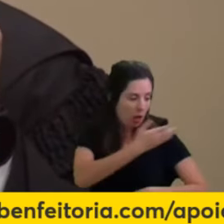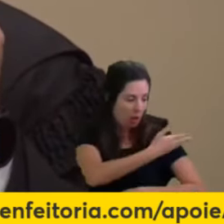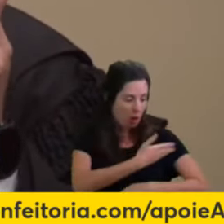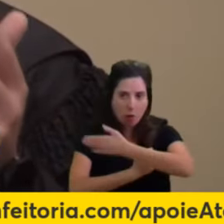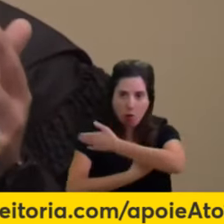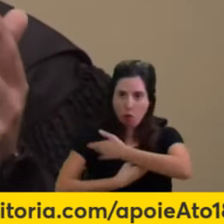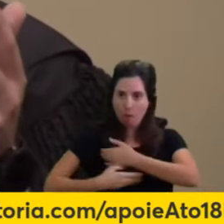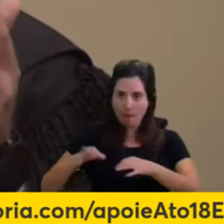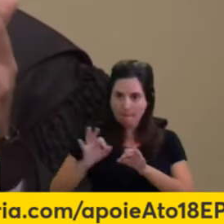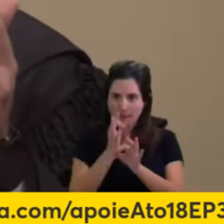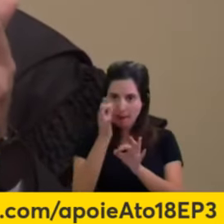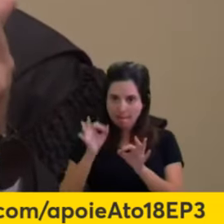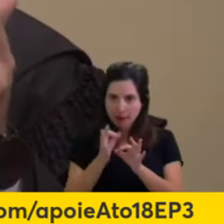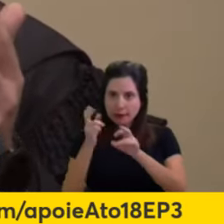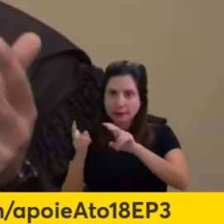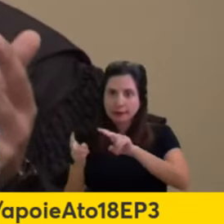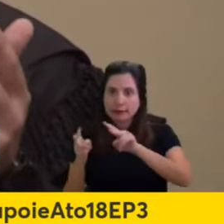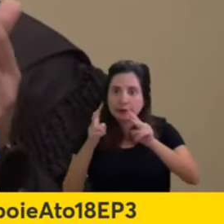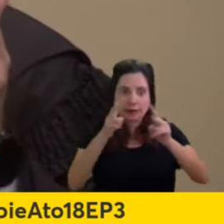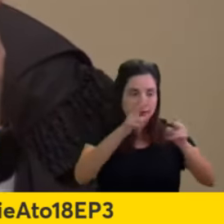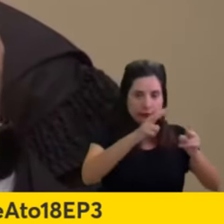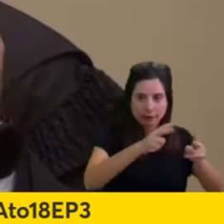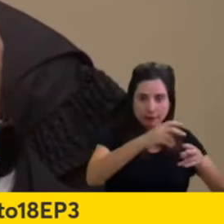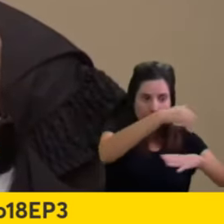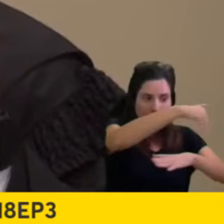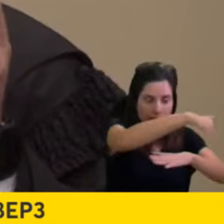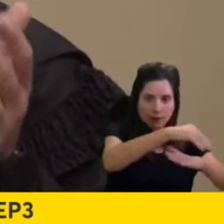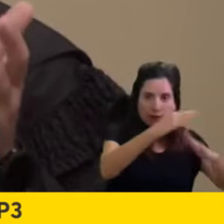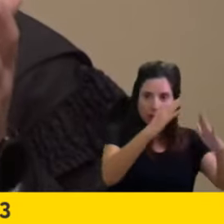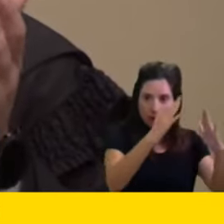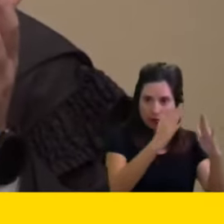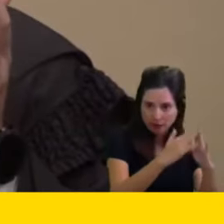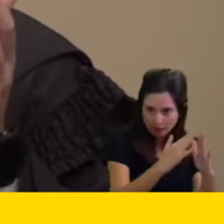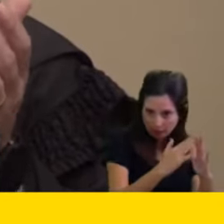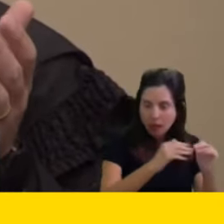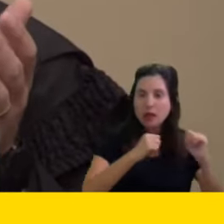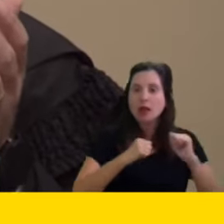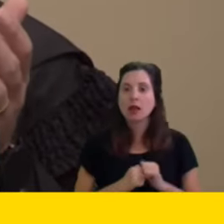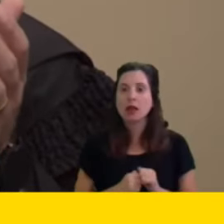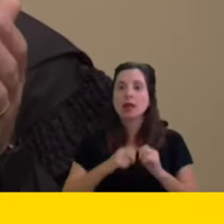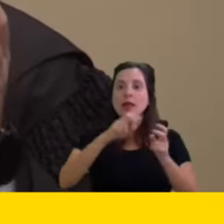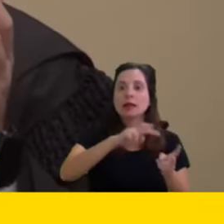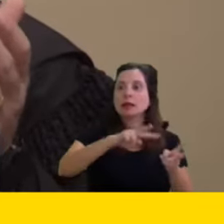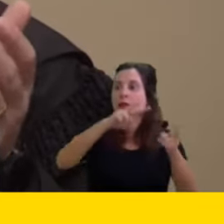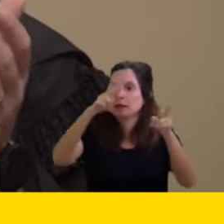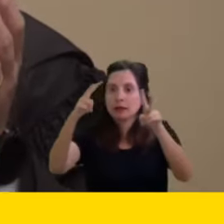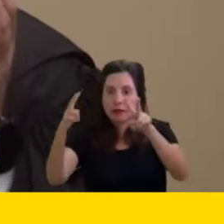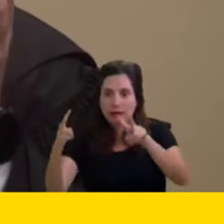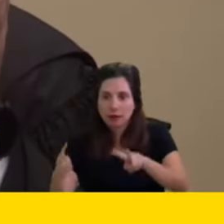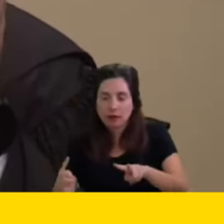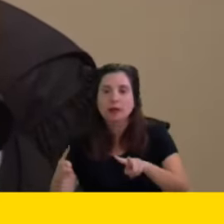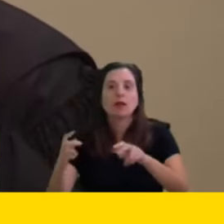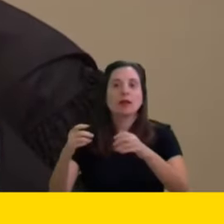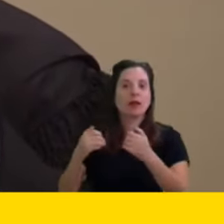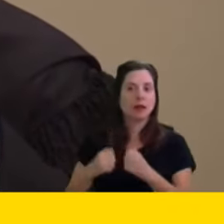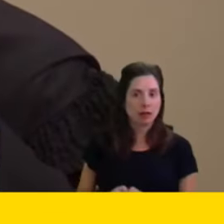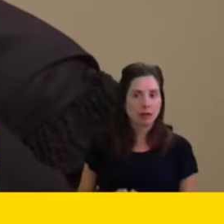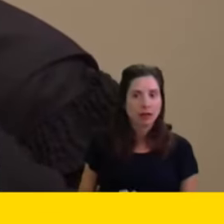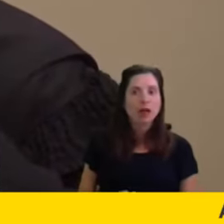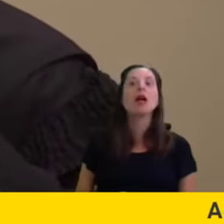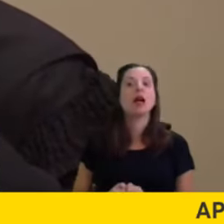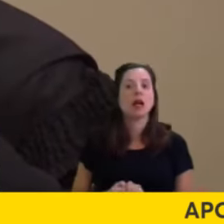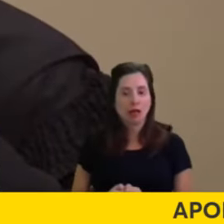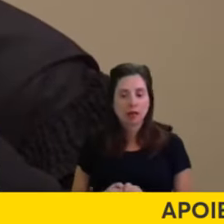peça sobre transferência do domicílio Eleitoral de Sérgio moro peça sobre inquérito acerca da transferência de domicílio Sérgio para Rosângela moro peça relativa à